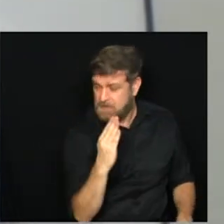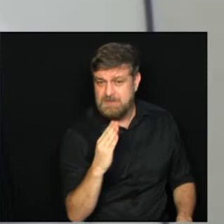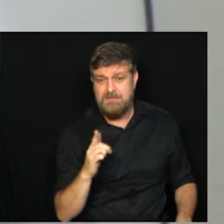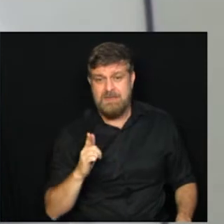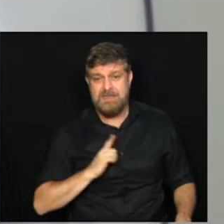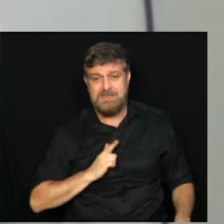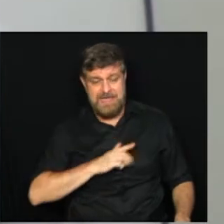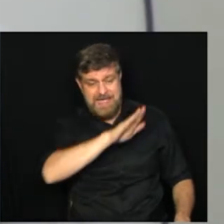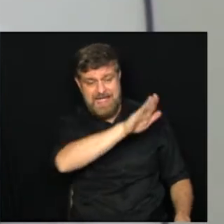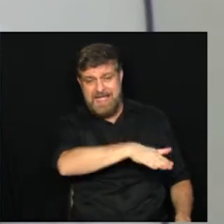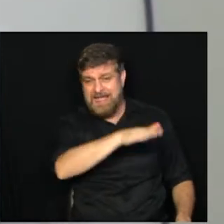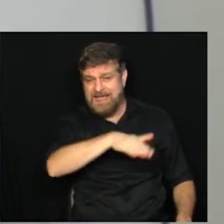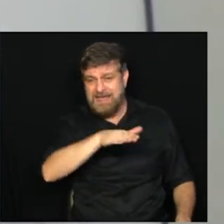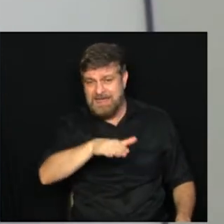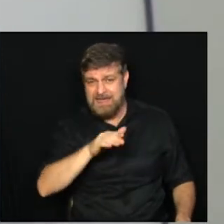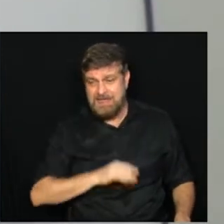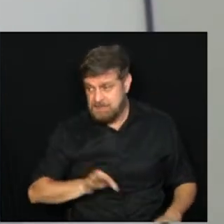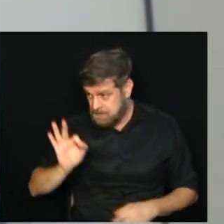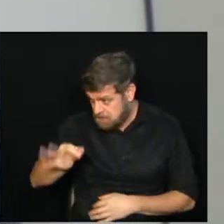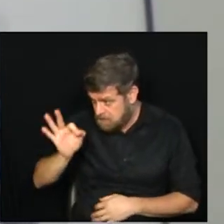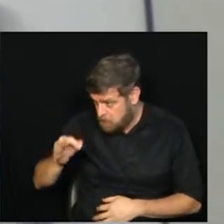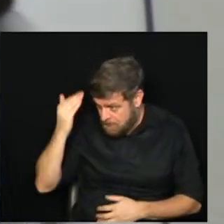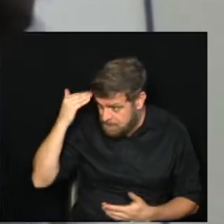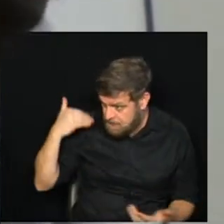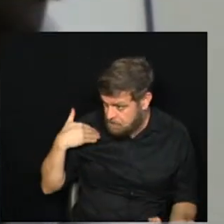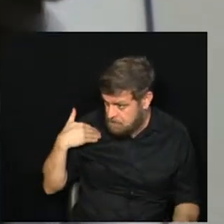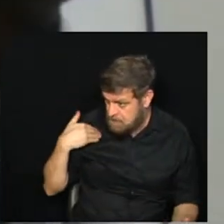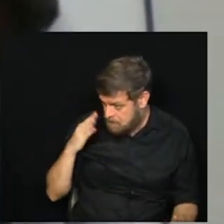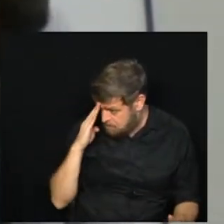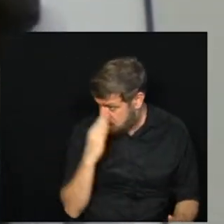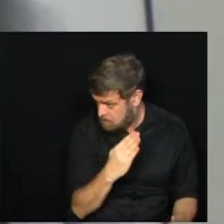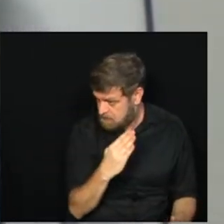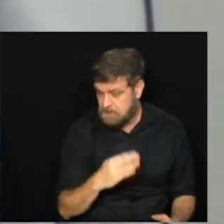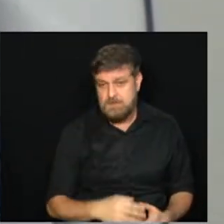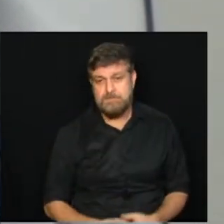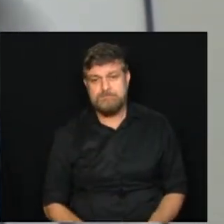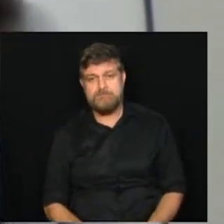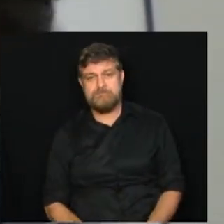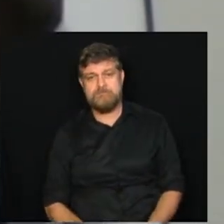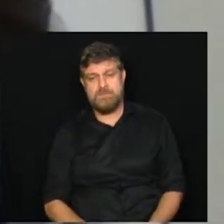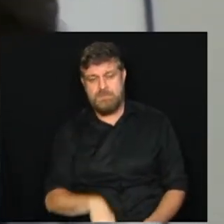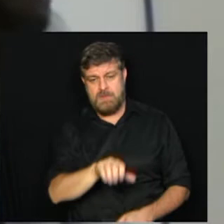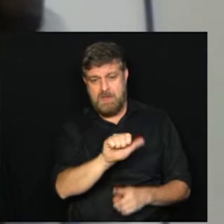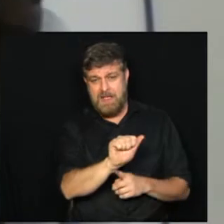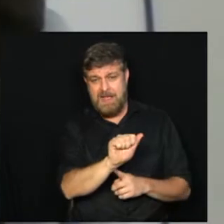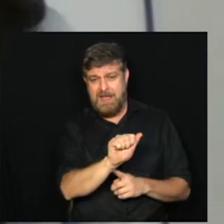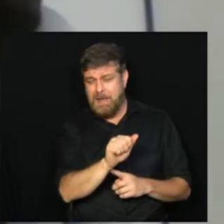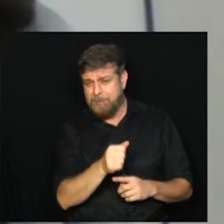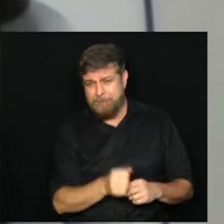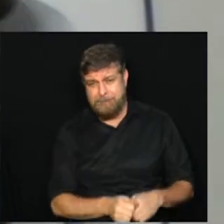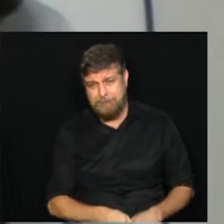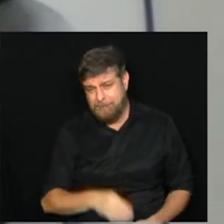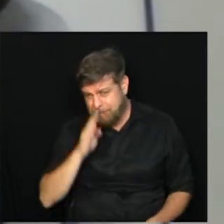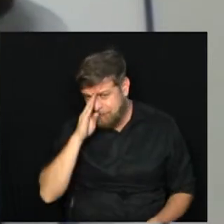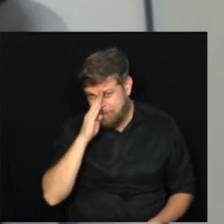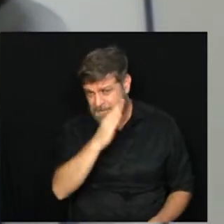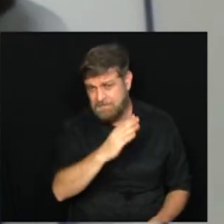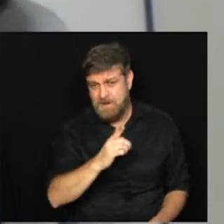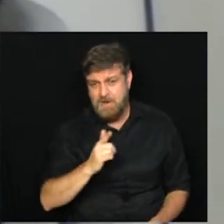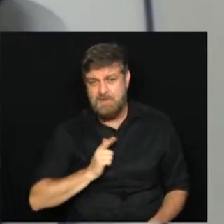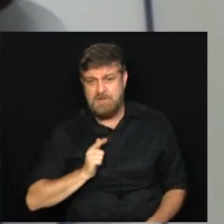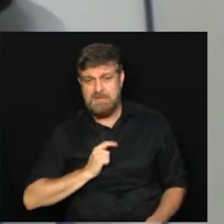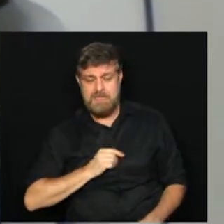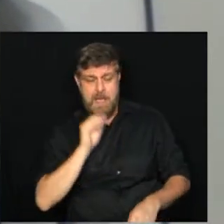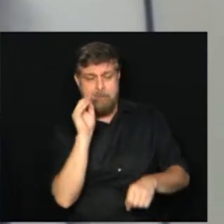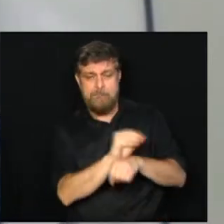criança é prioridade, né, Débora? Então, vamos lá. A primazia de receber proteção